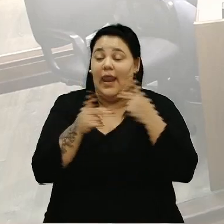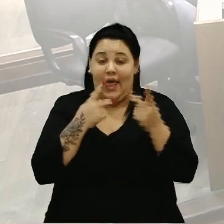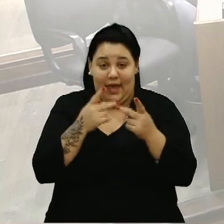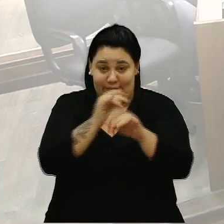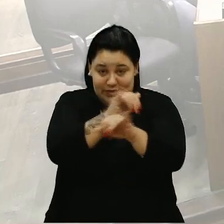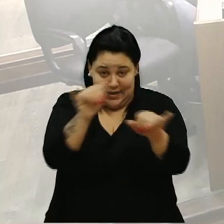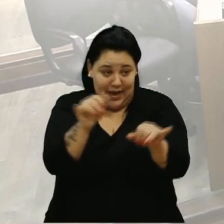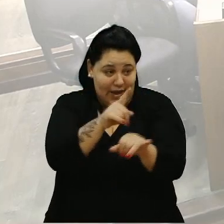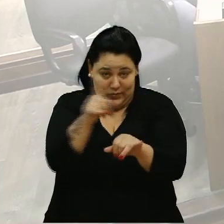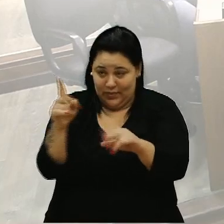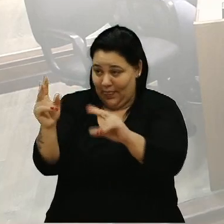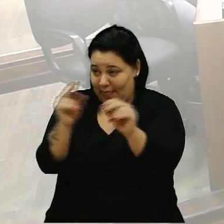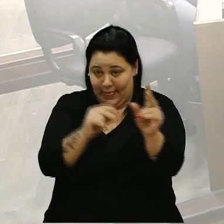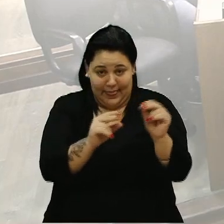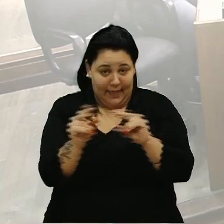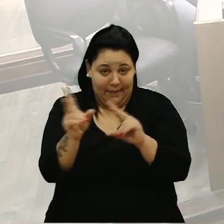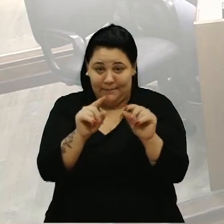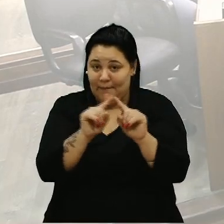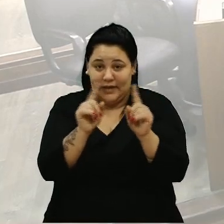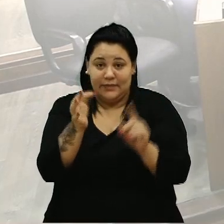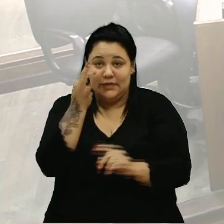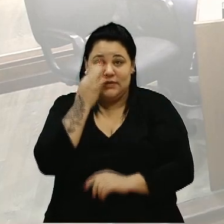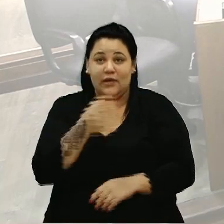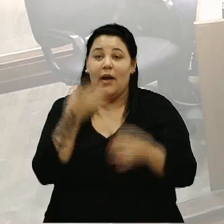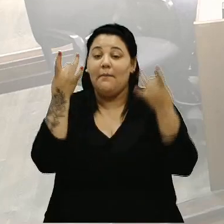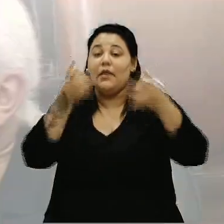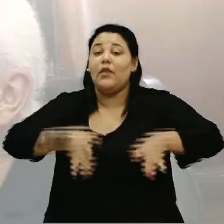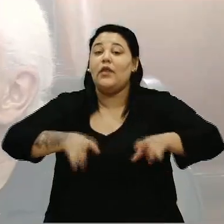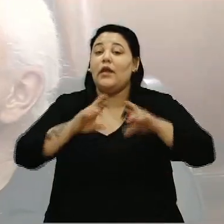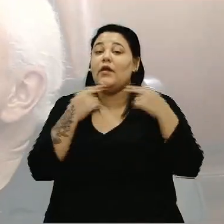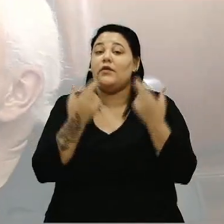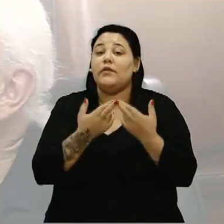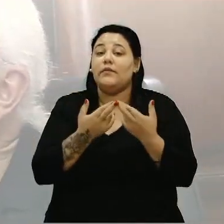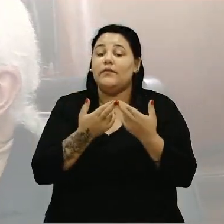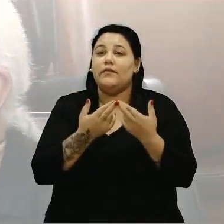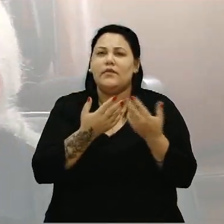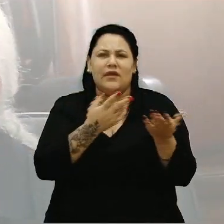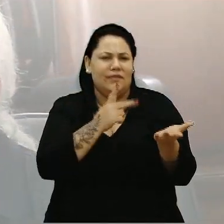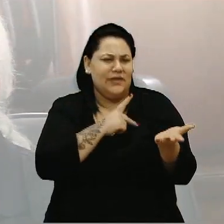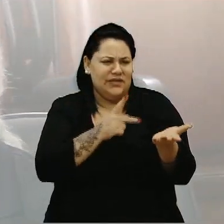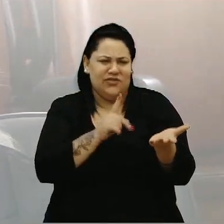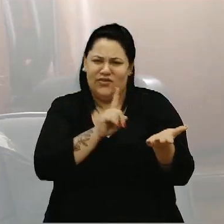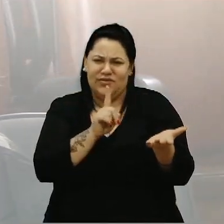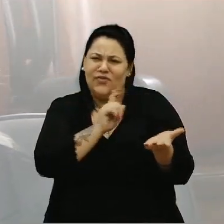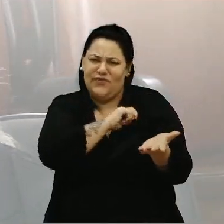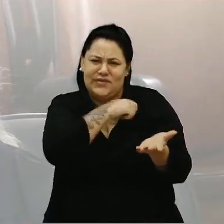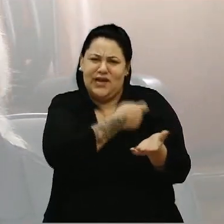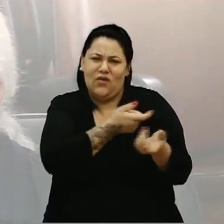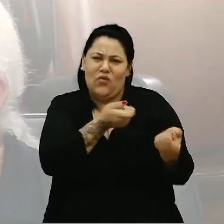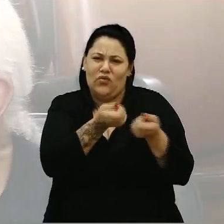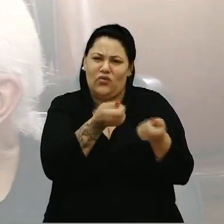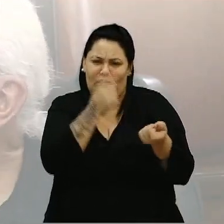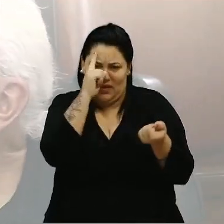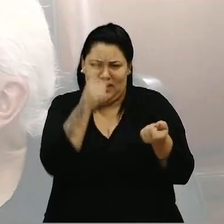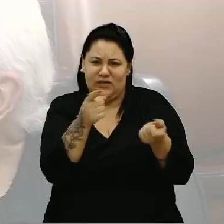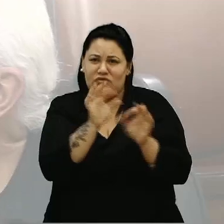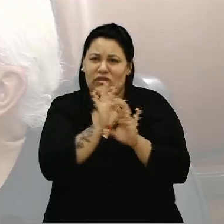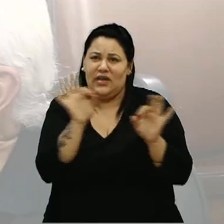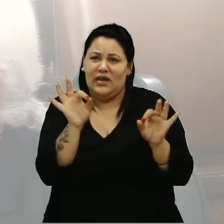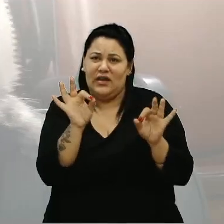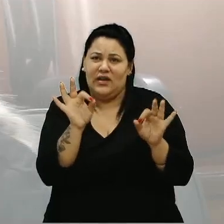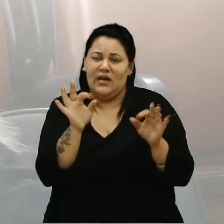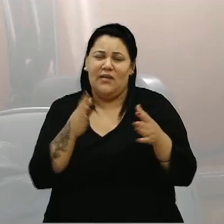que os faladores não estão aqui na sessão. Abandonaram a sessão. Aliás, presidente, eu não sou fiscal de mandato de ninguém, mas